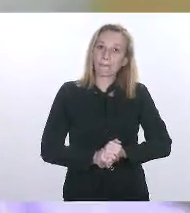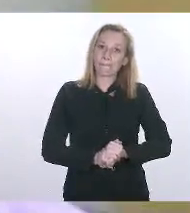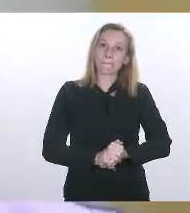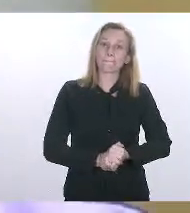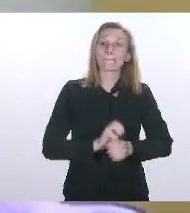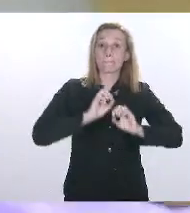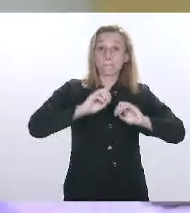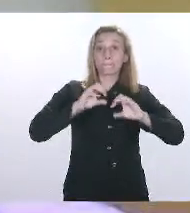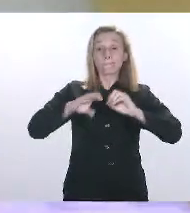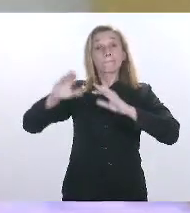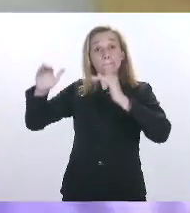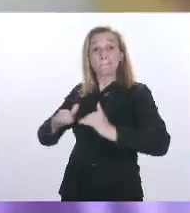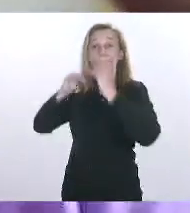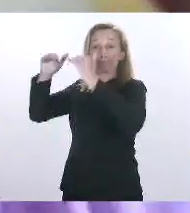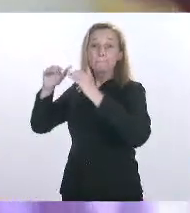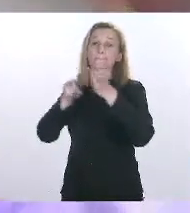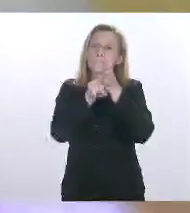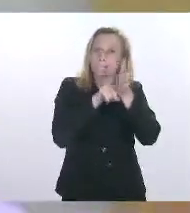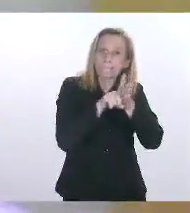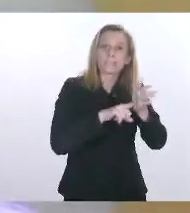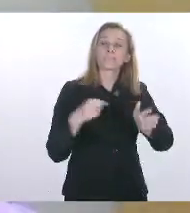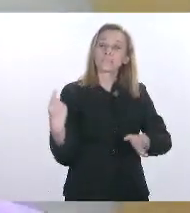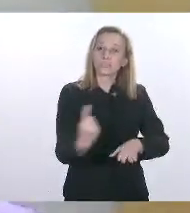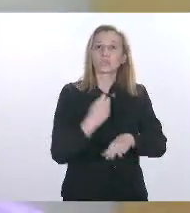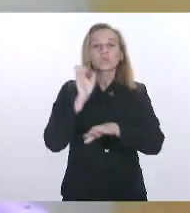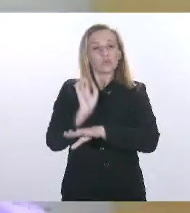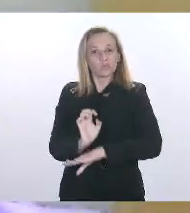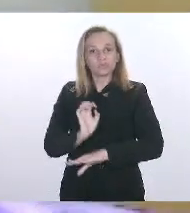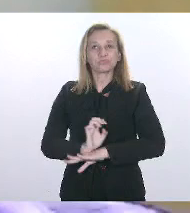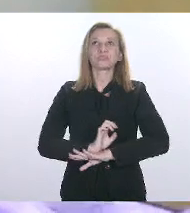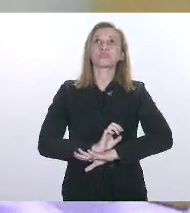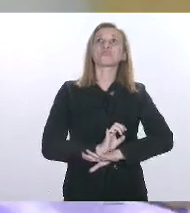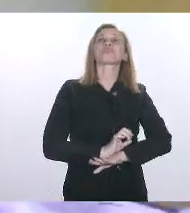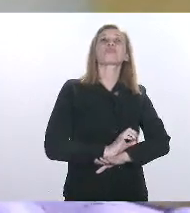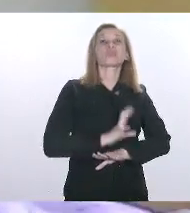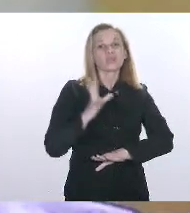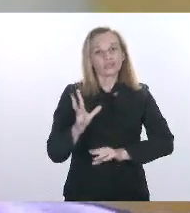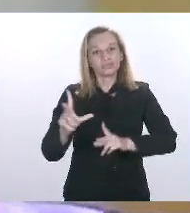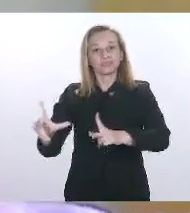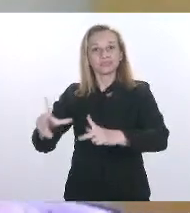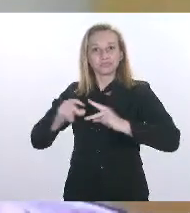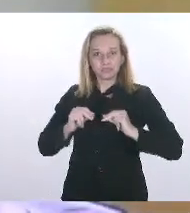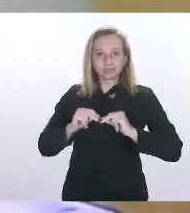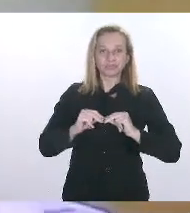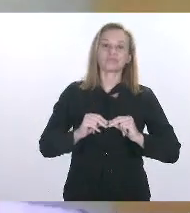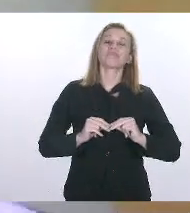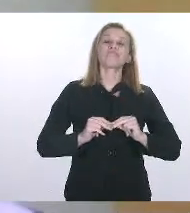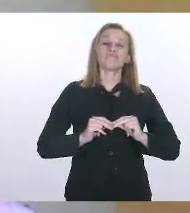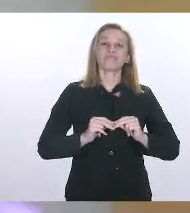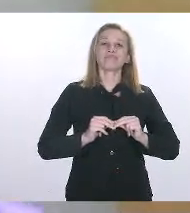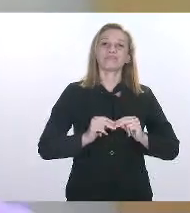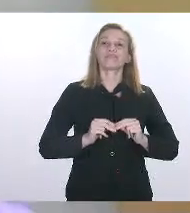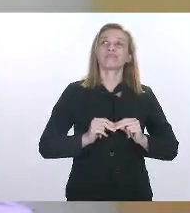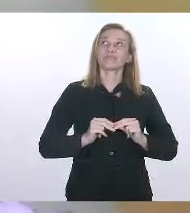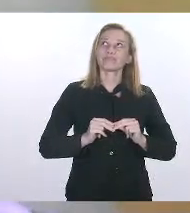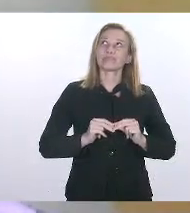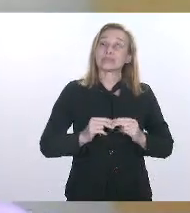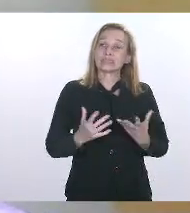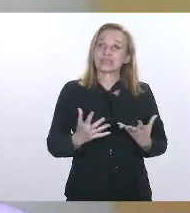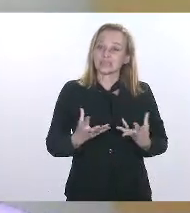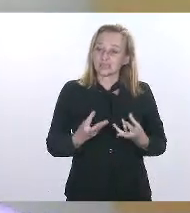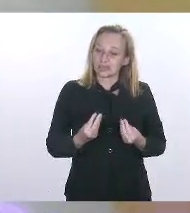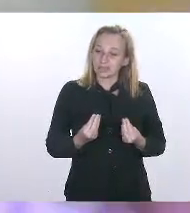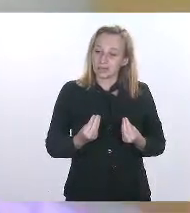de ensino superior, de pesquisa do nosso Estado, que merecem, a meu ver, notas em